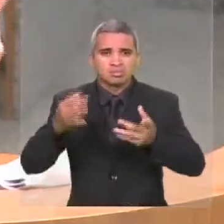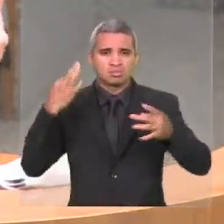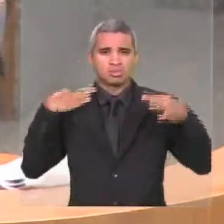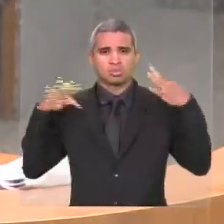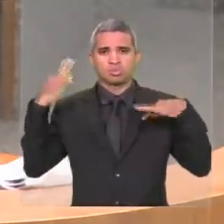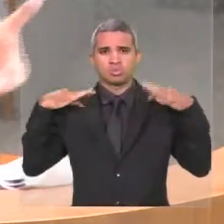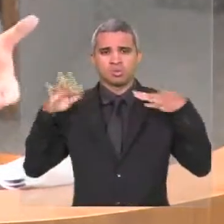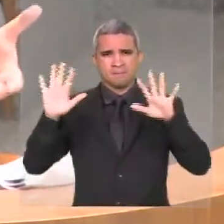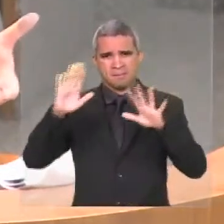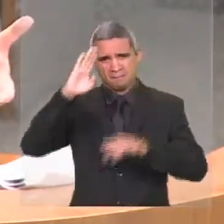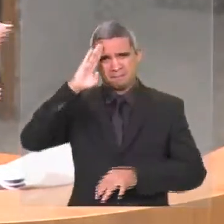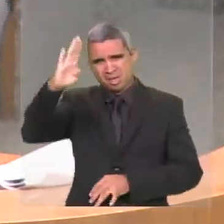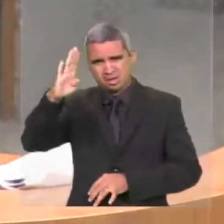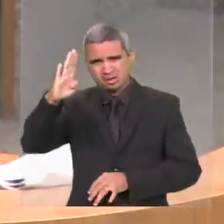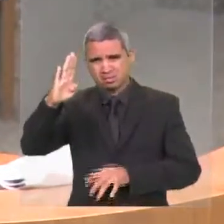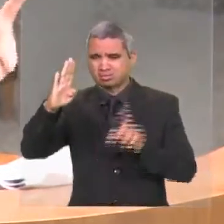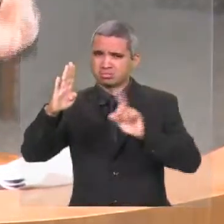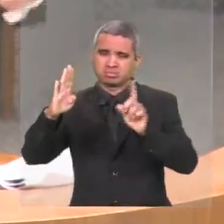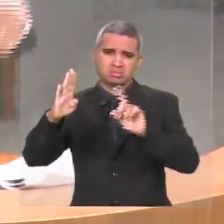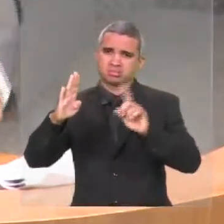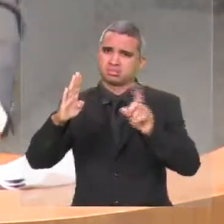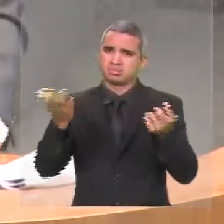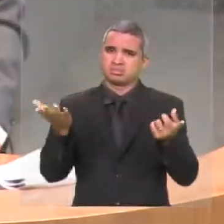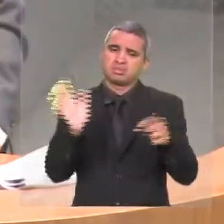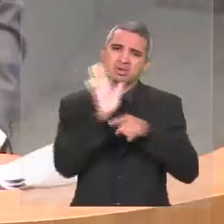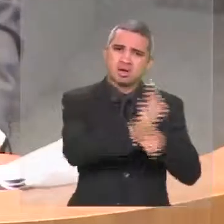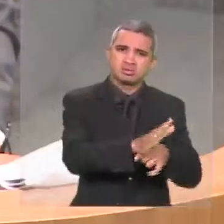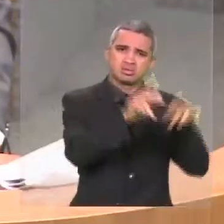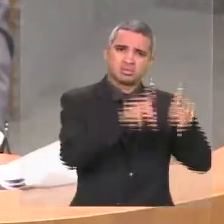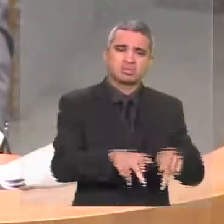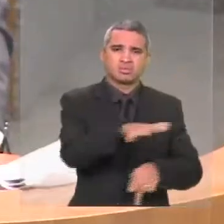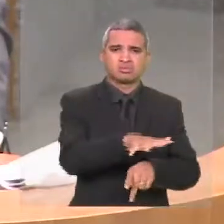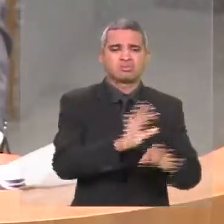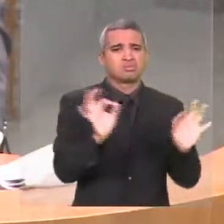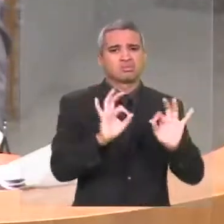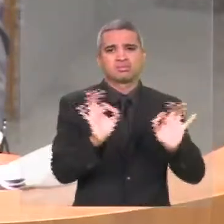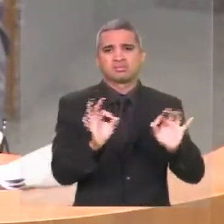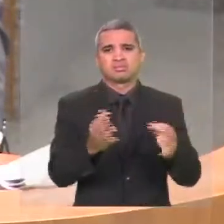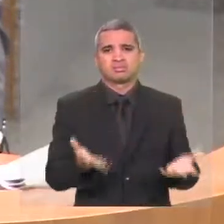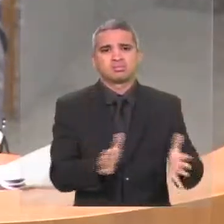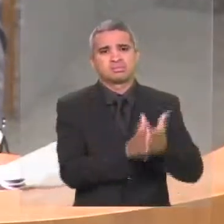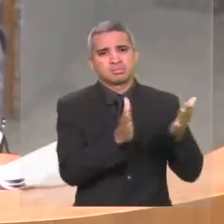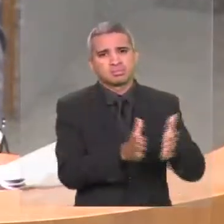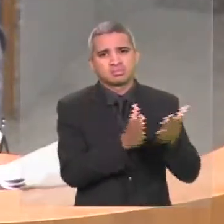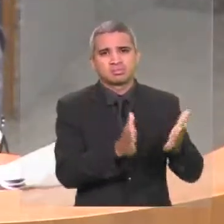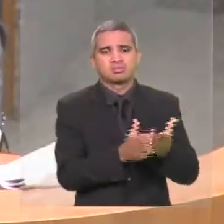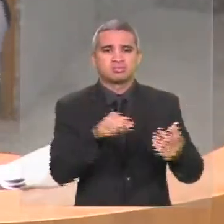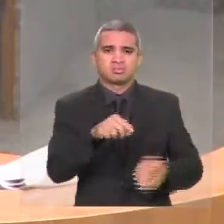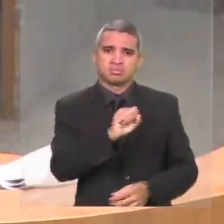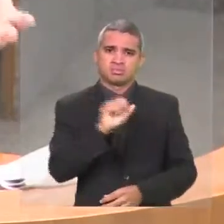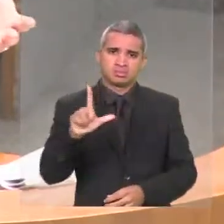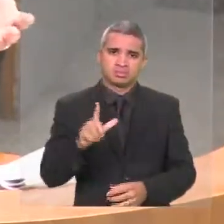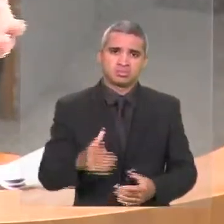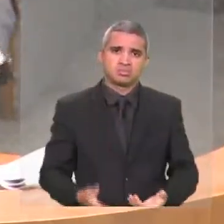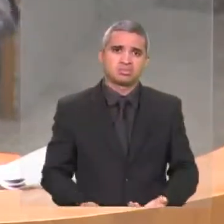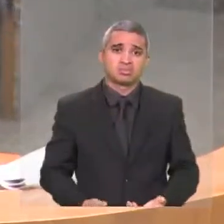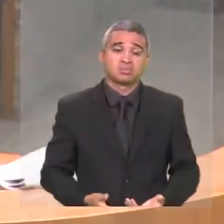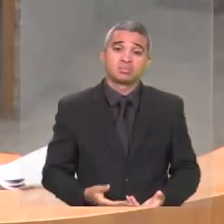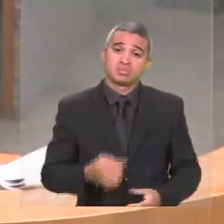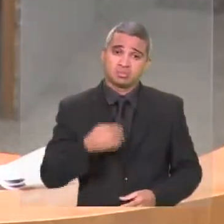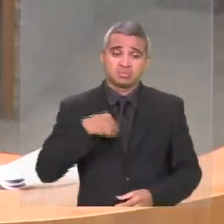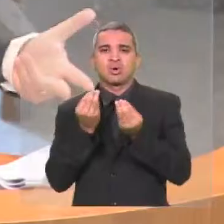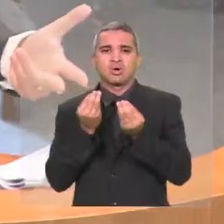esses empréstimos têm condições de ajudar o desenvolvimento do nosso Estado. Eu discordei e sugeri